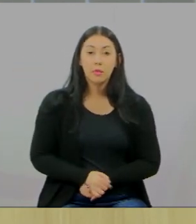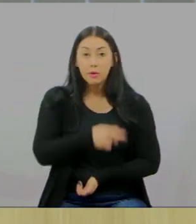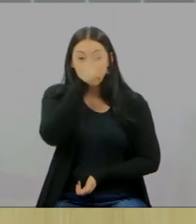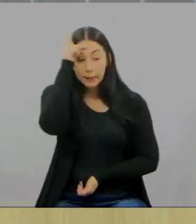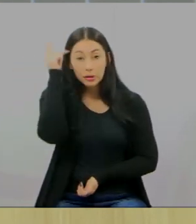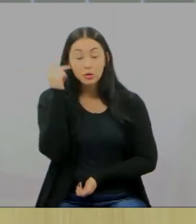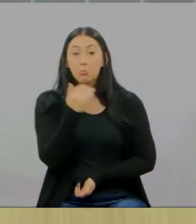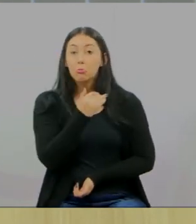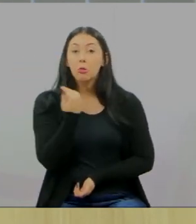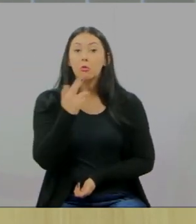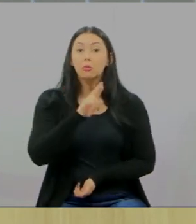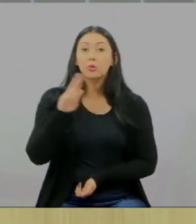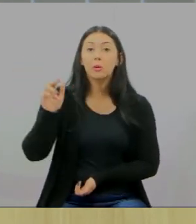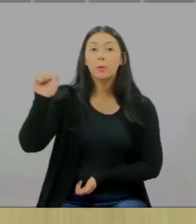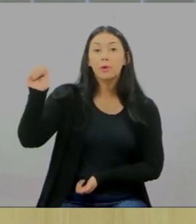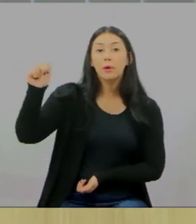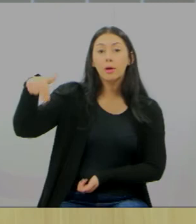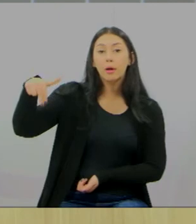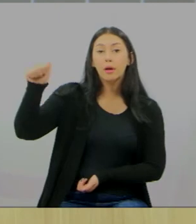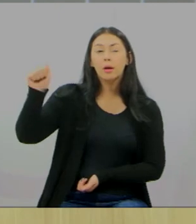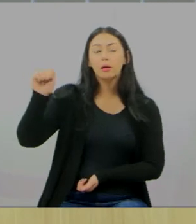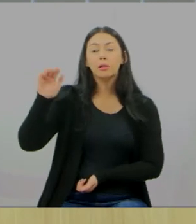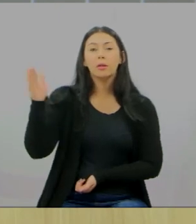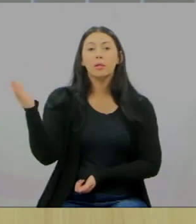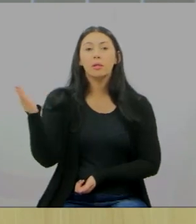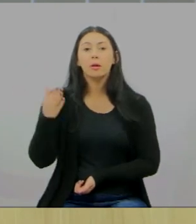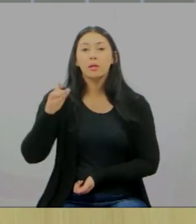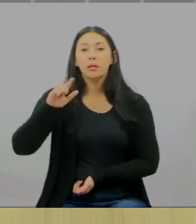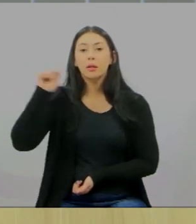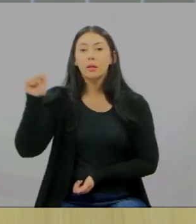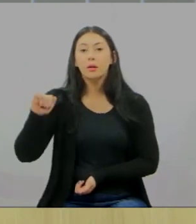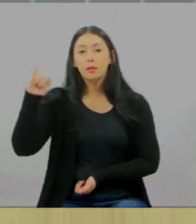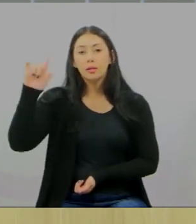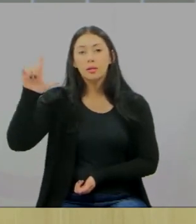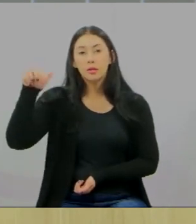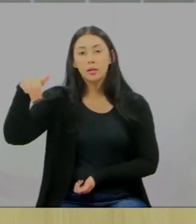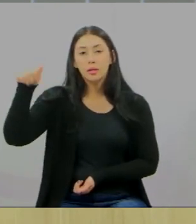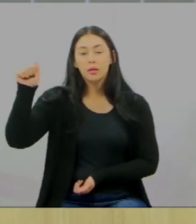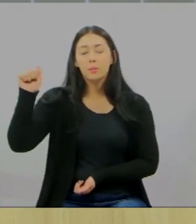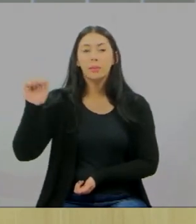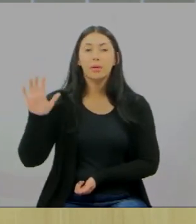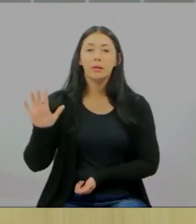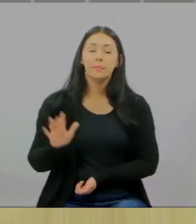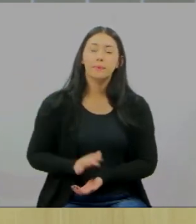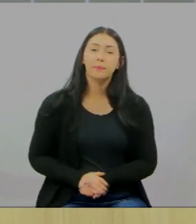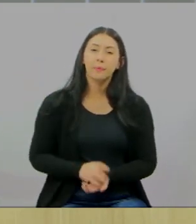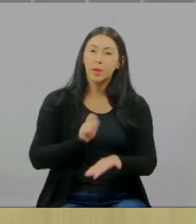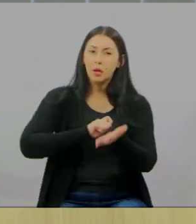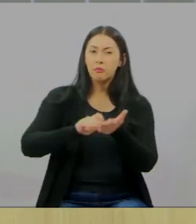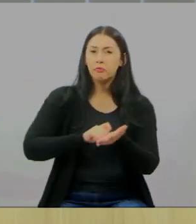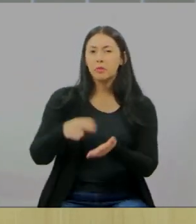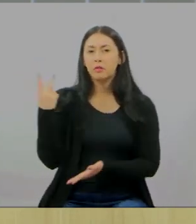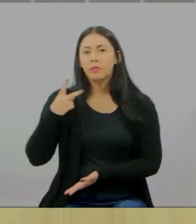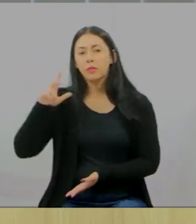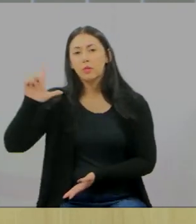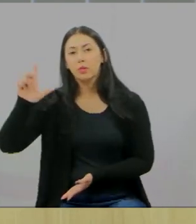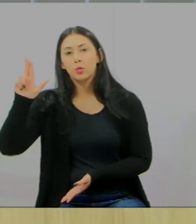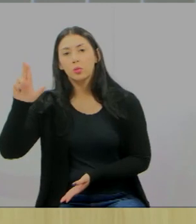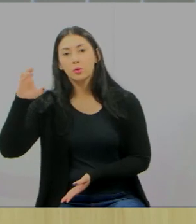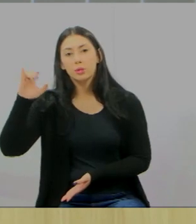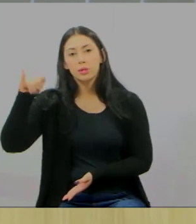Votos de pesar de Ana Zilma Câmara, formulada pela vereadora Lucimar